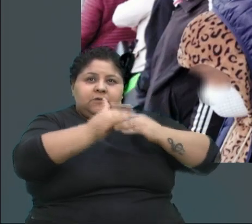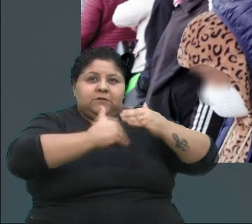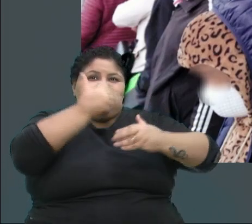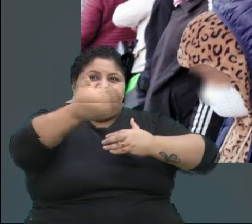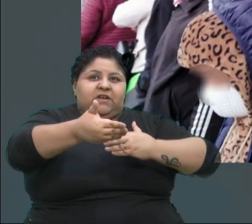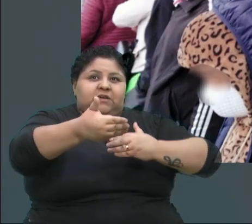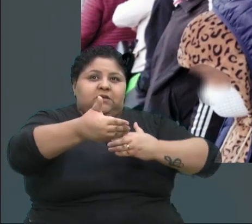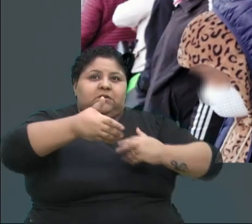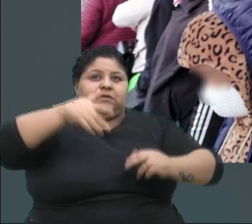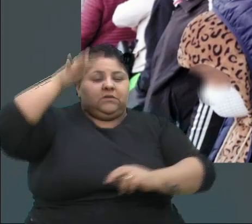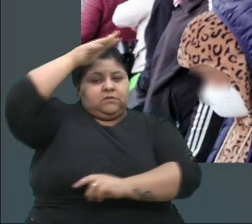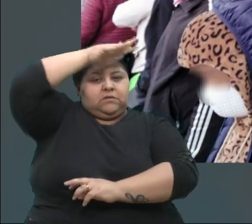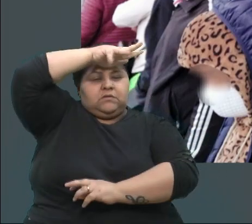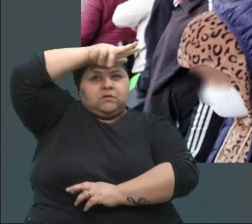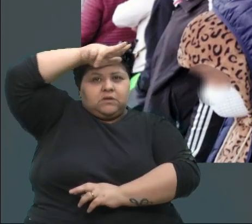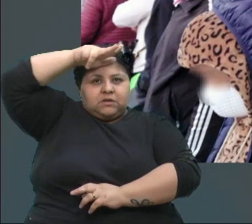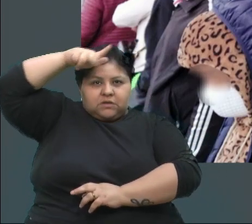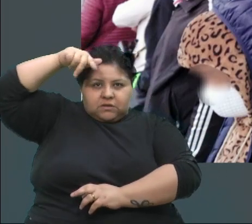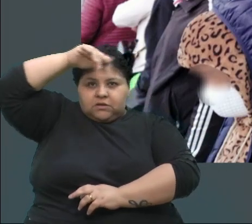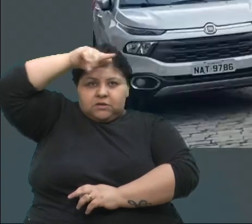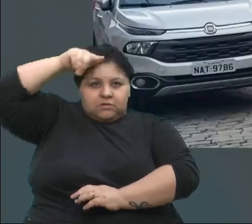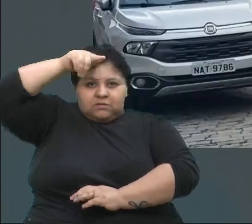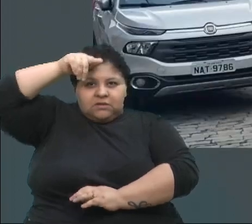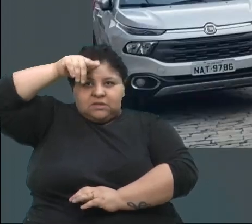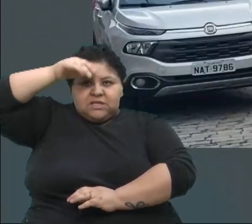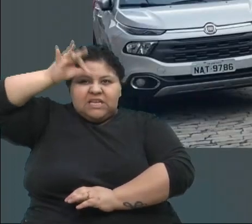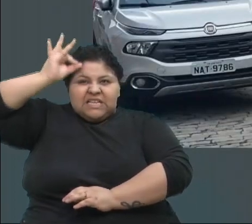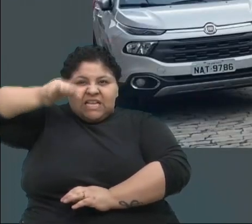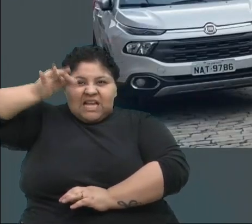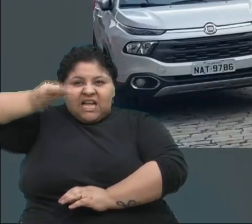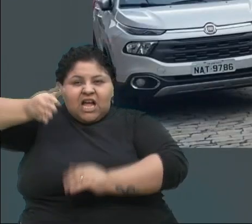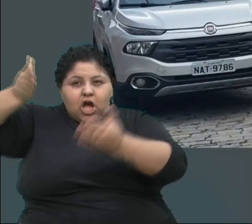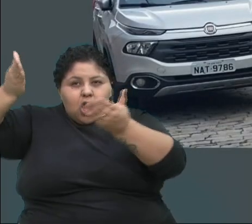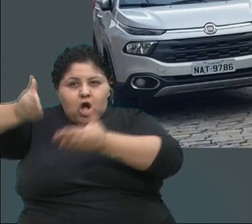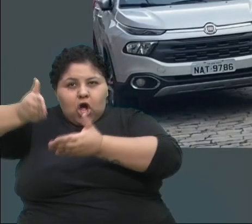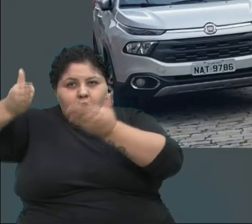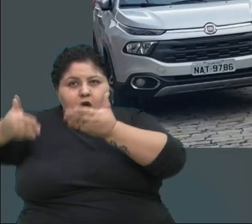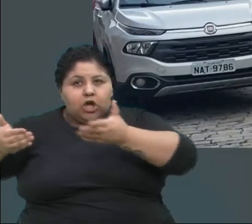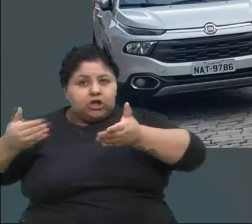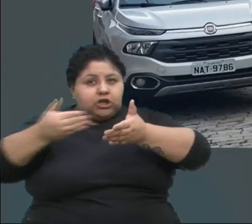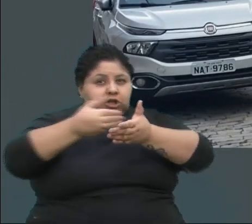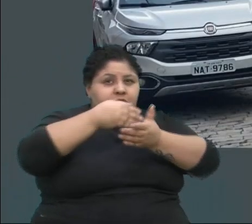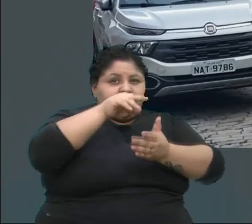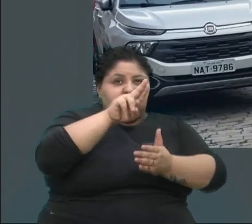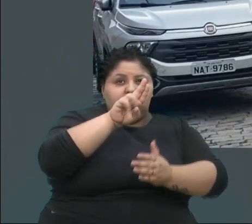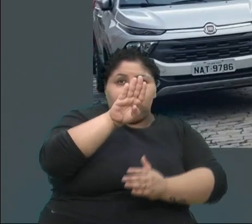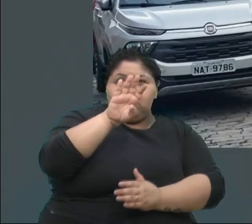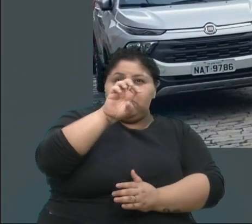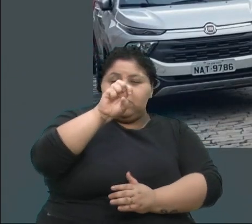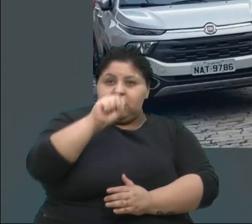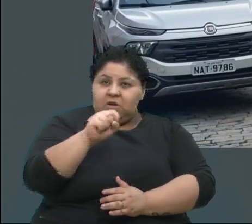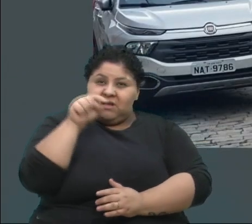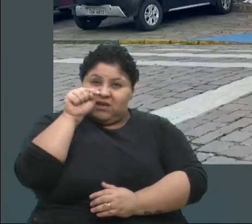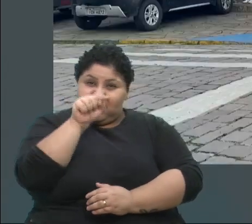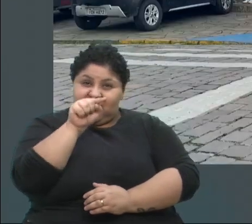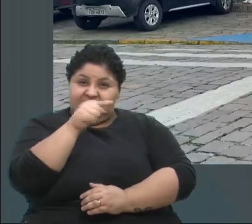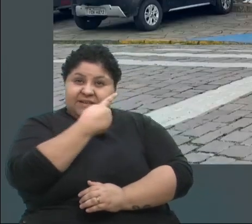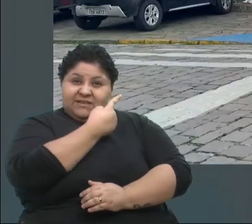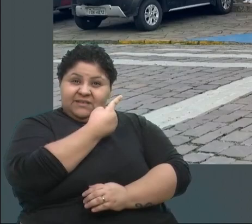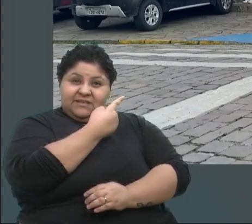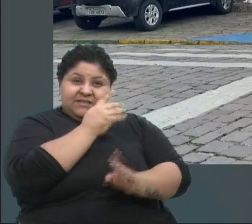Prefeitura. E, de fato, hoje, estive lá na UBS, esta fila, que